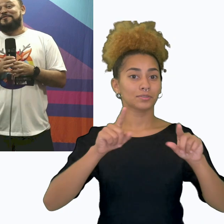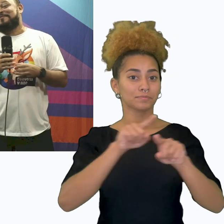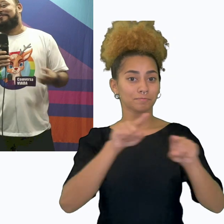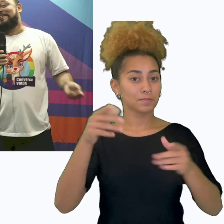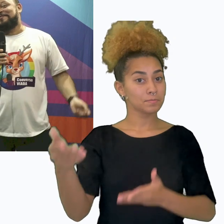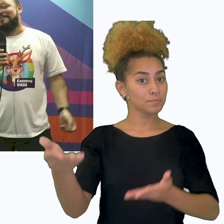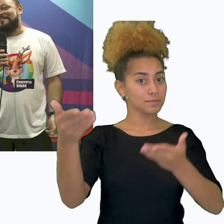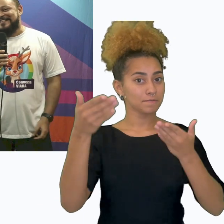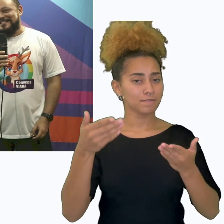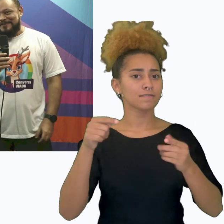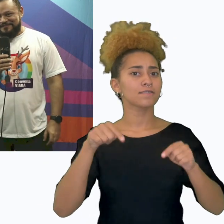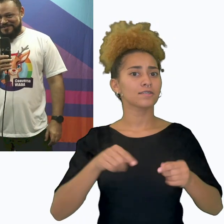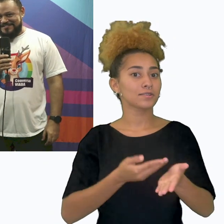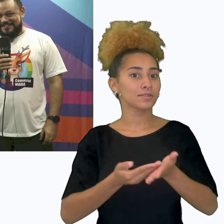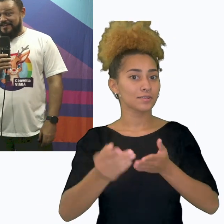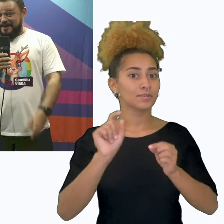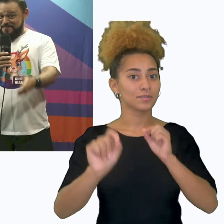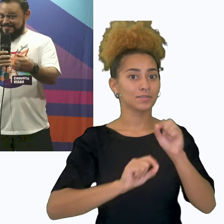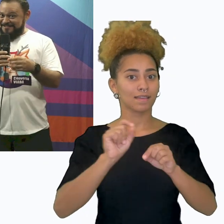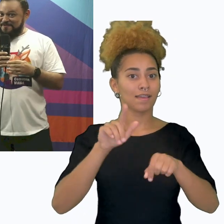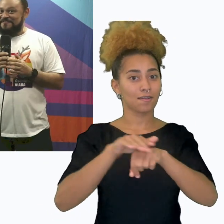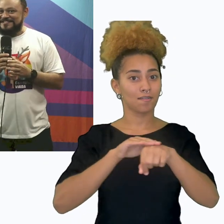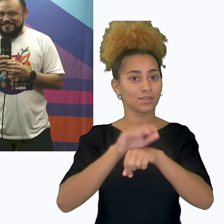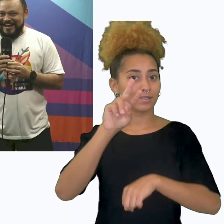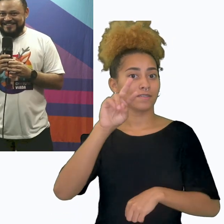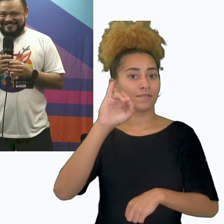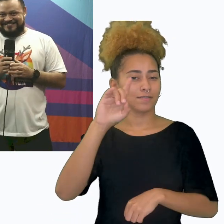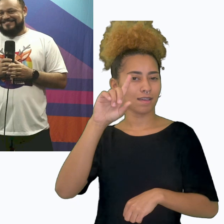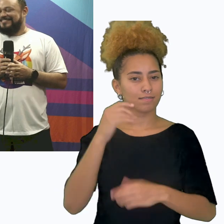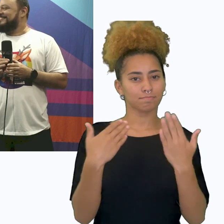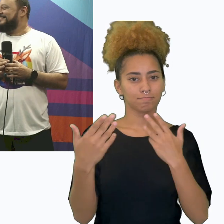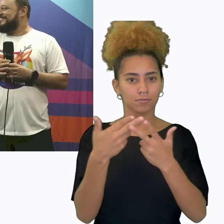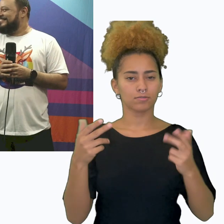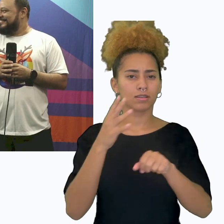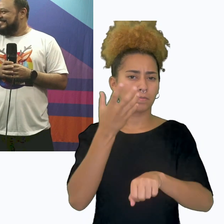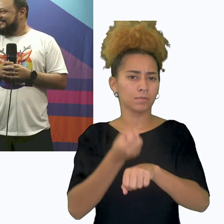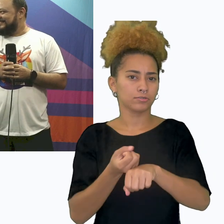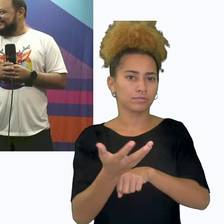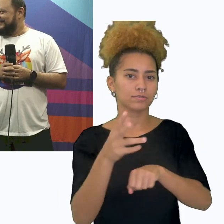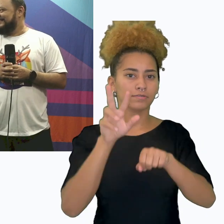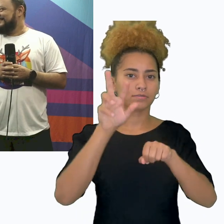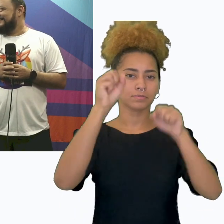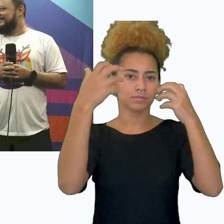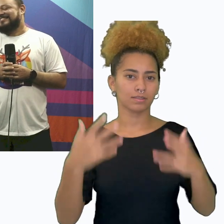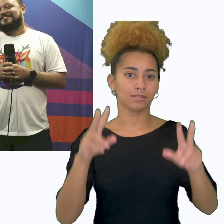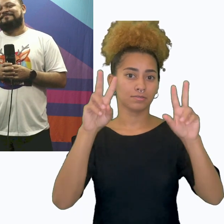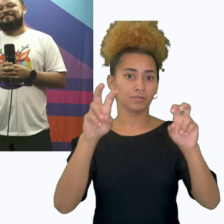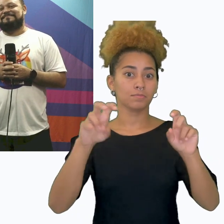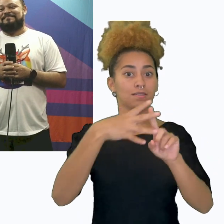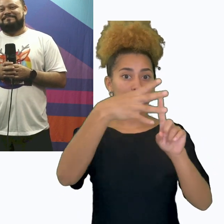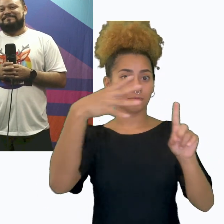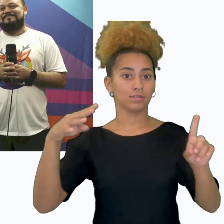Sejam muito bem-vindos, bem-vindas e bem-vindes. Tá começando Conversa Viada. O nosso podcast que vai te levar a um mergulho na